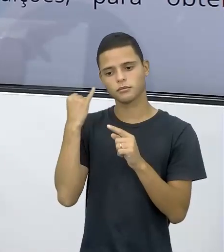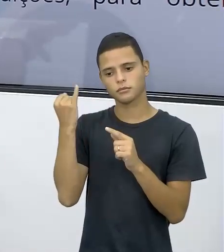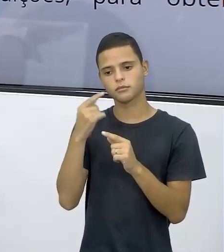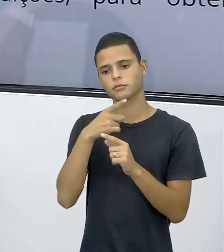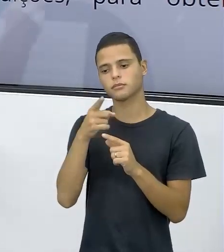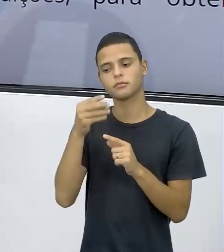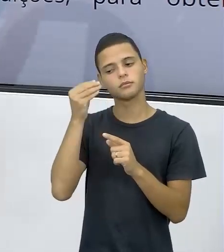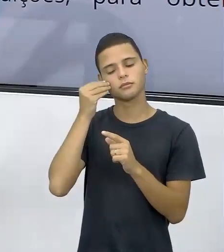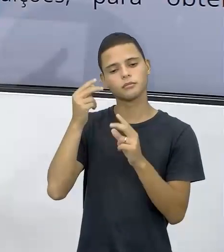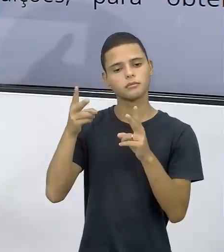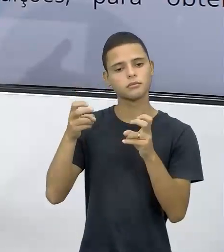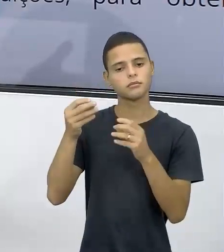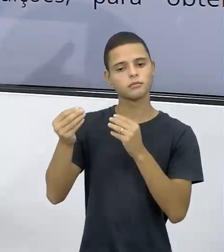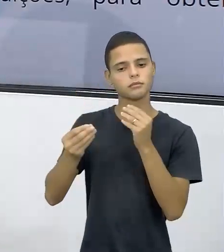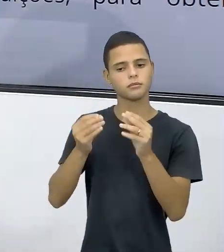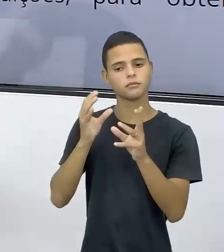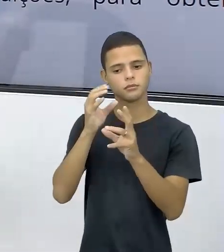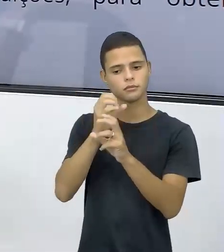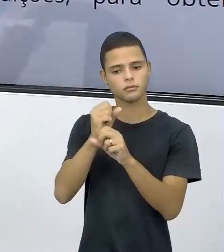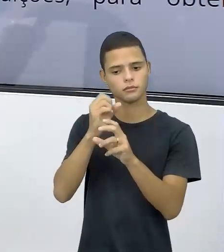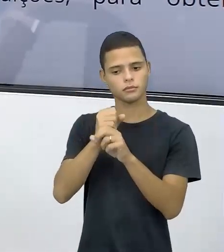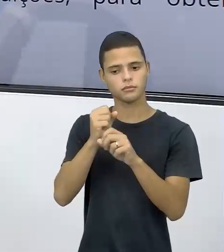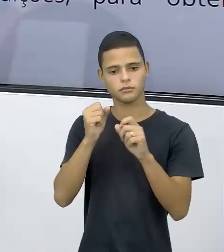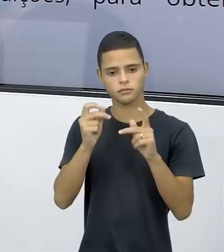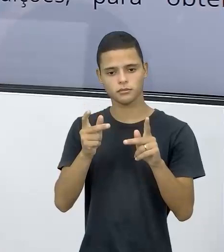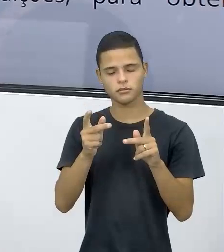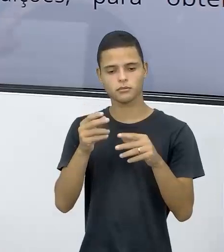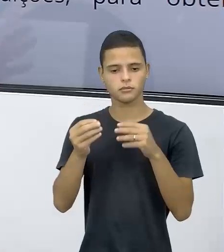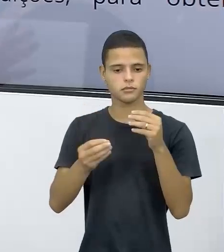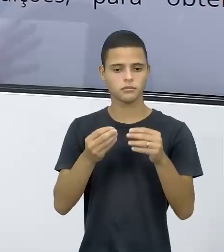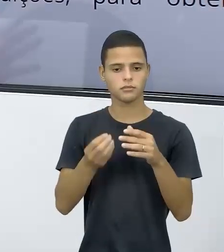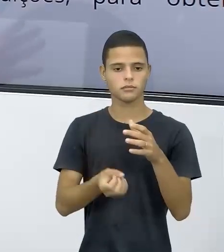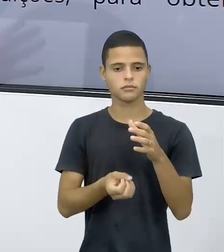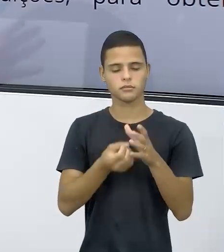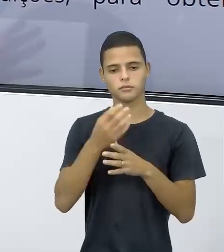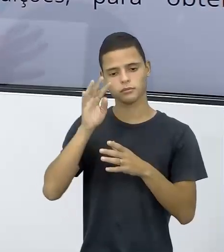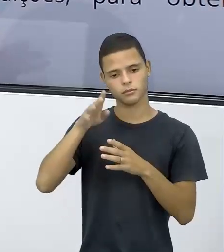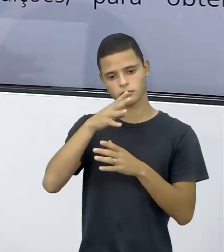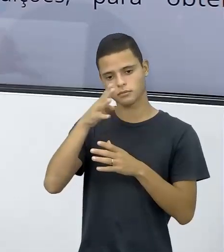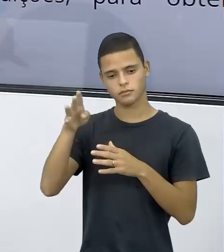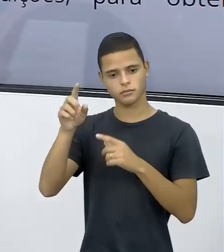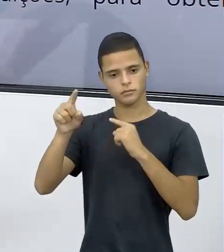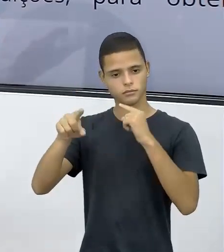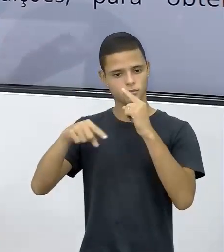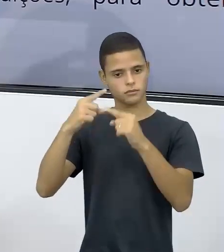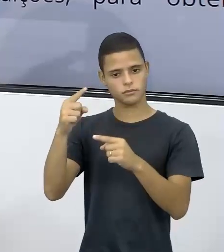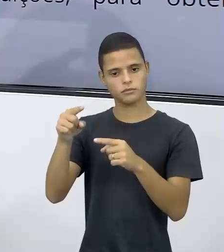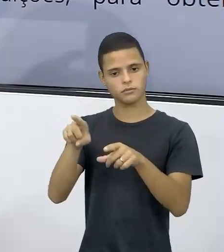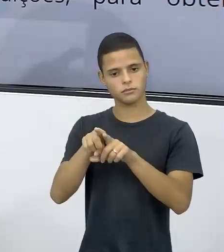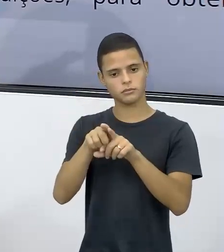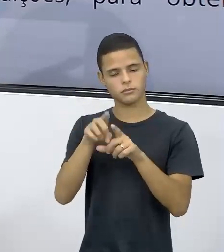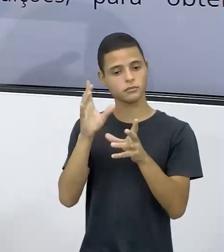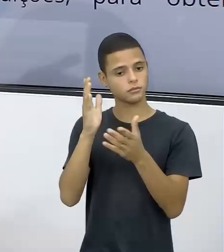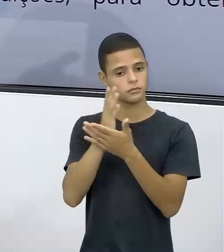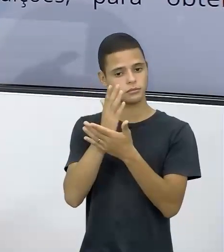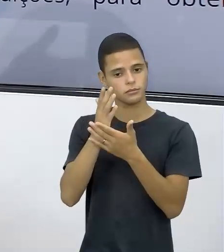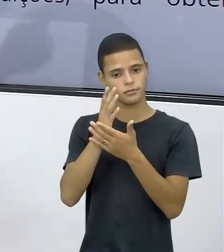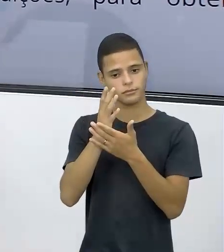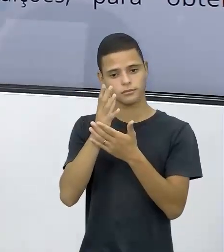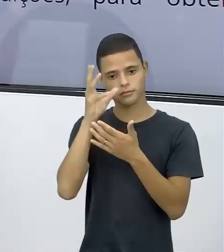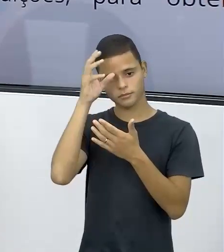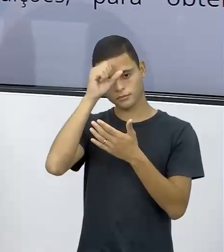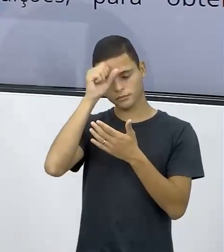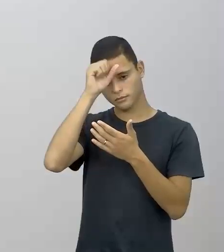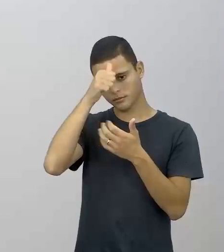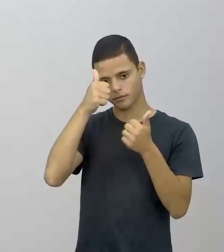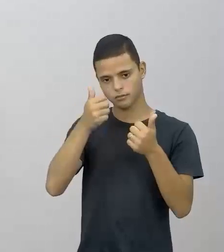importante é vocês perceberem como que faz o cálculo. E a construção que a gente vai fazer graficamente depois e as conclusões que vamos ter, tá bom?